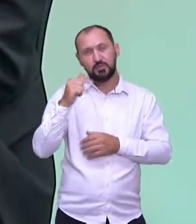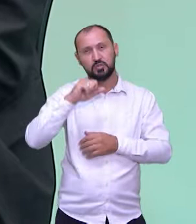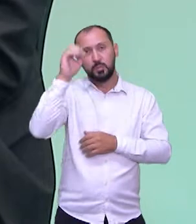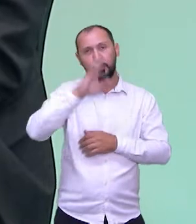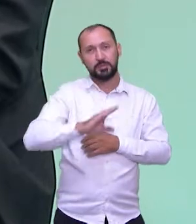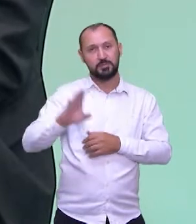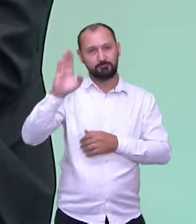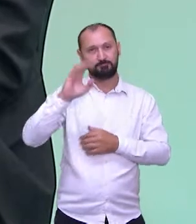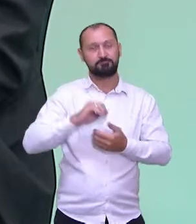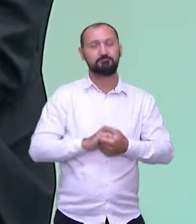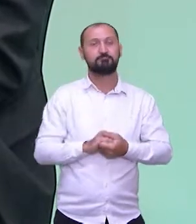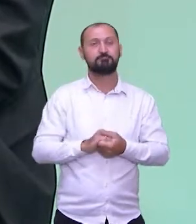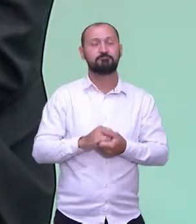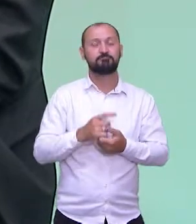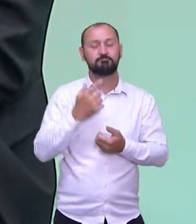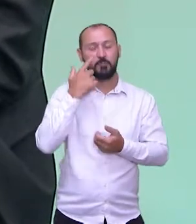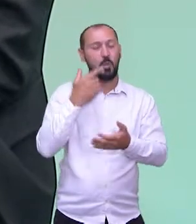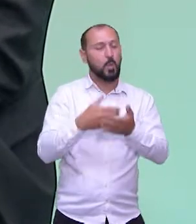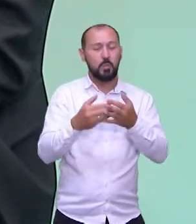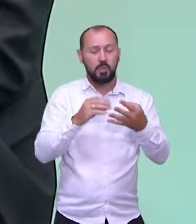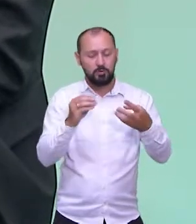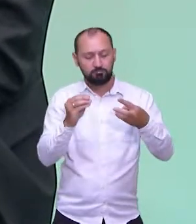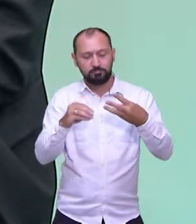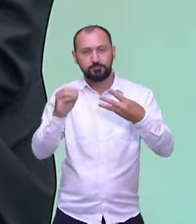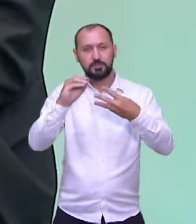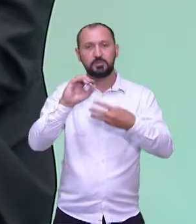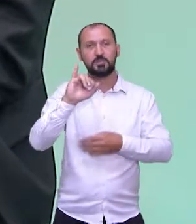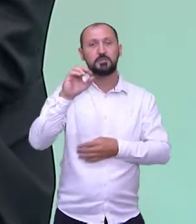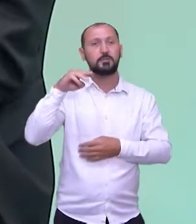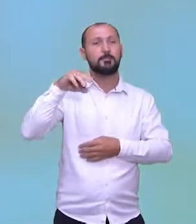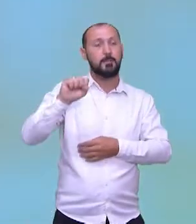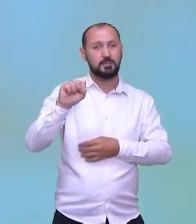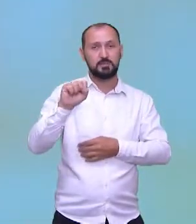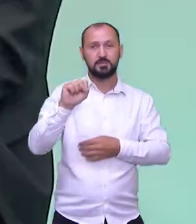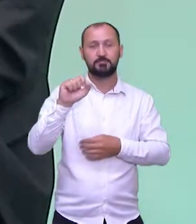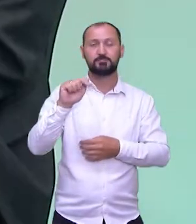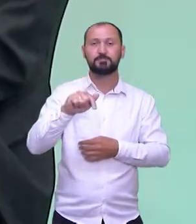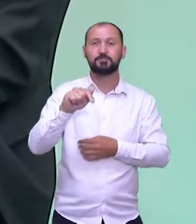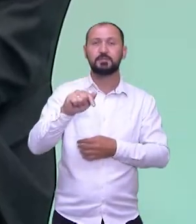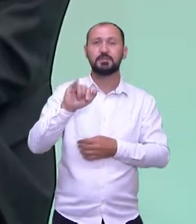eu acho que no Brasil, em todas as esferas, que é o ICMS.